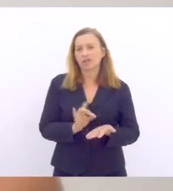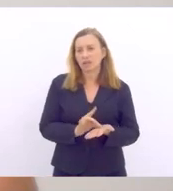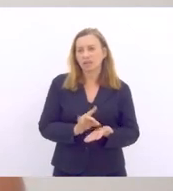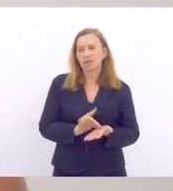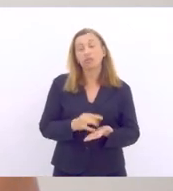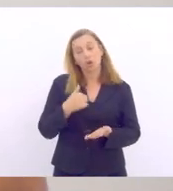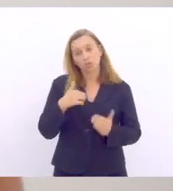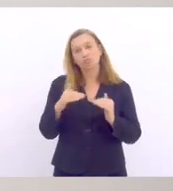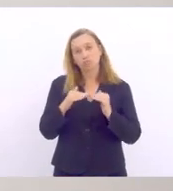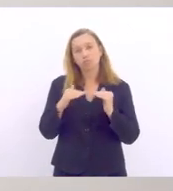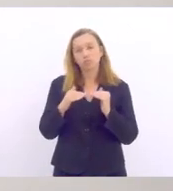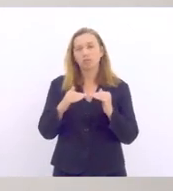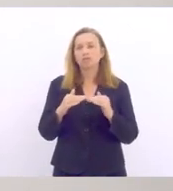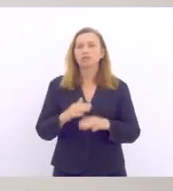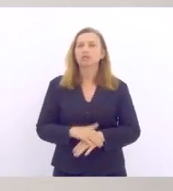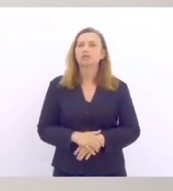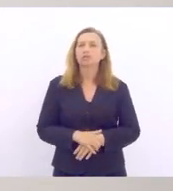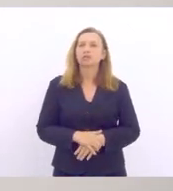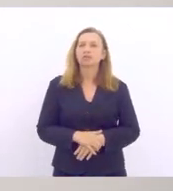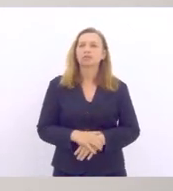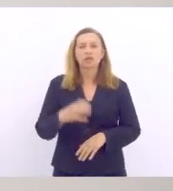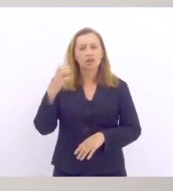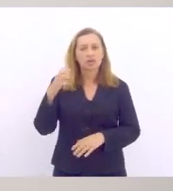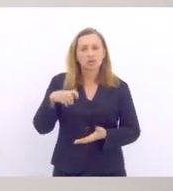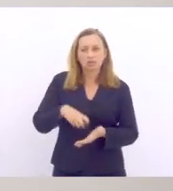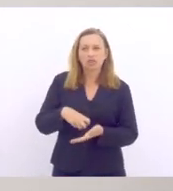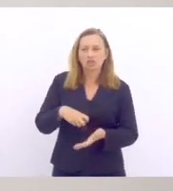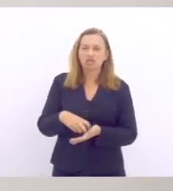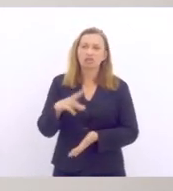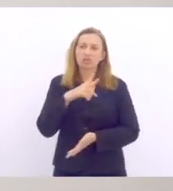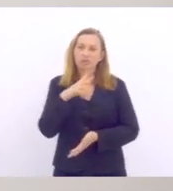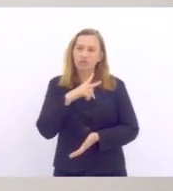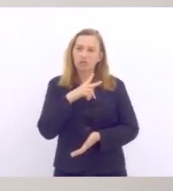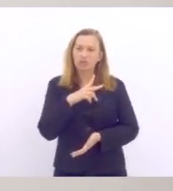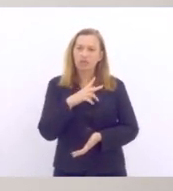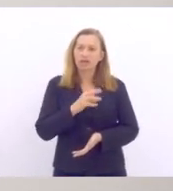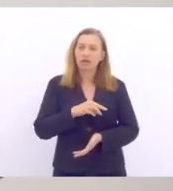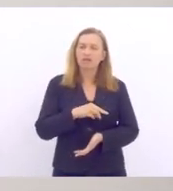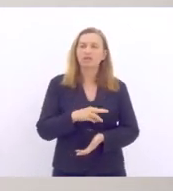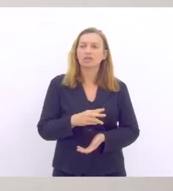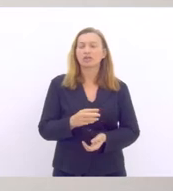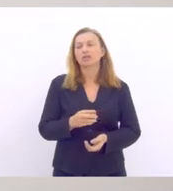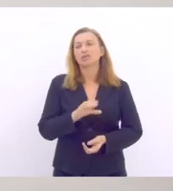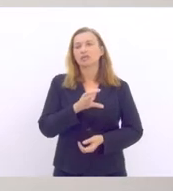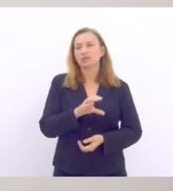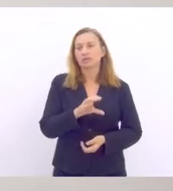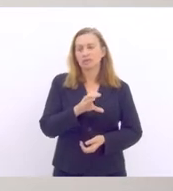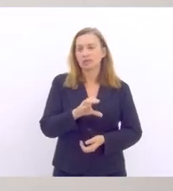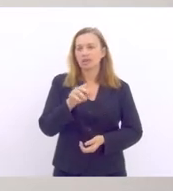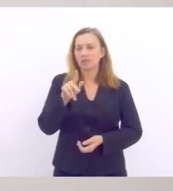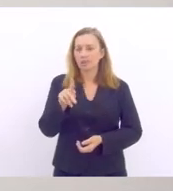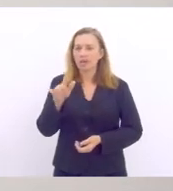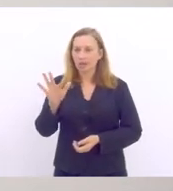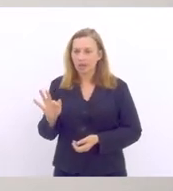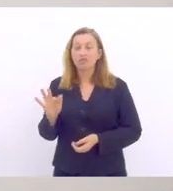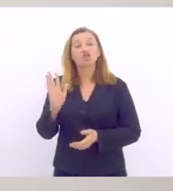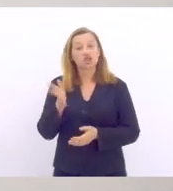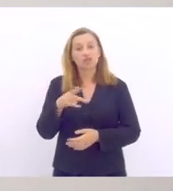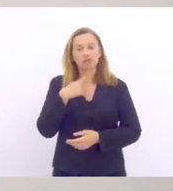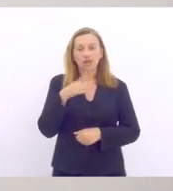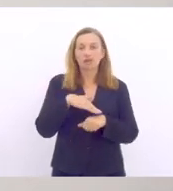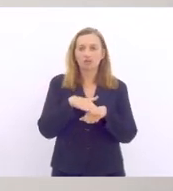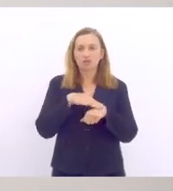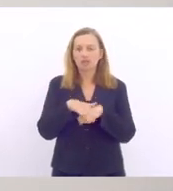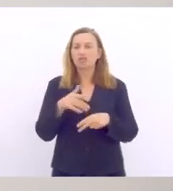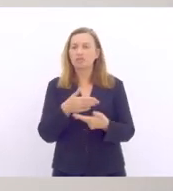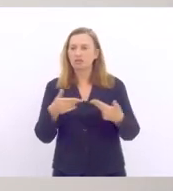Eu concordo que as punições sejam individuais, né? Sejam aplicadas no CPF. E como eu já falei, eu já conversei com